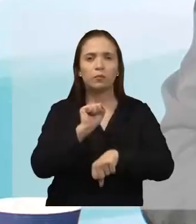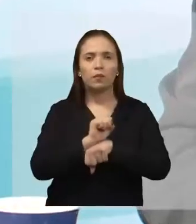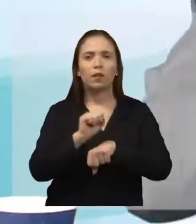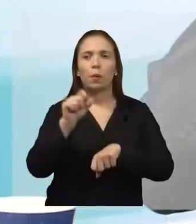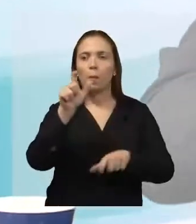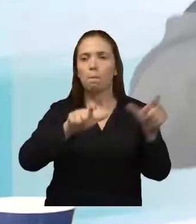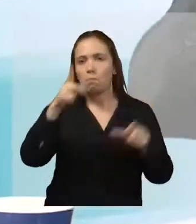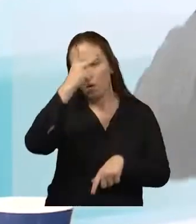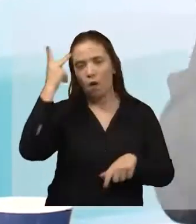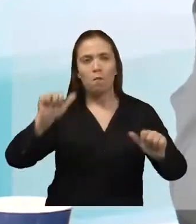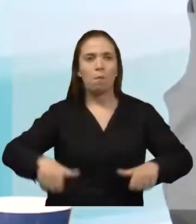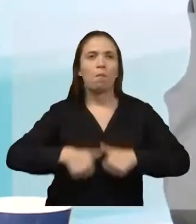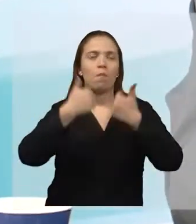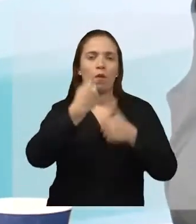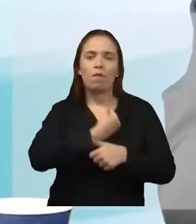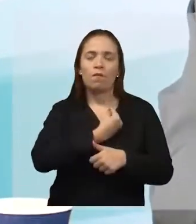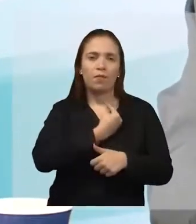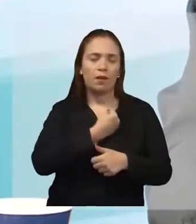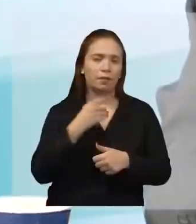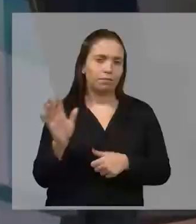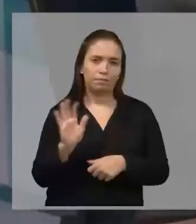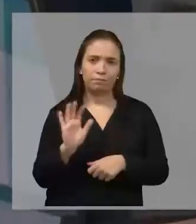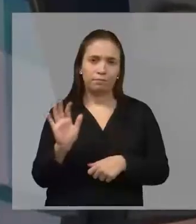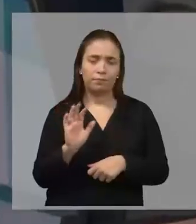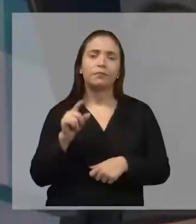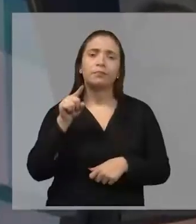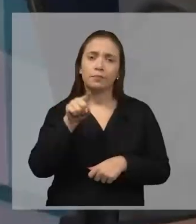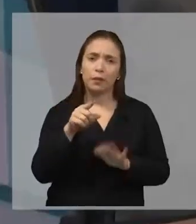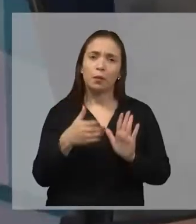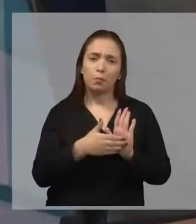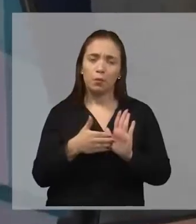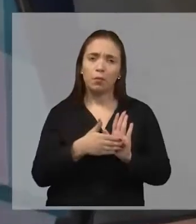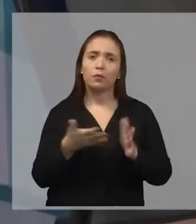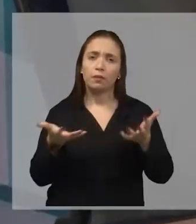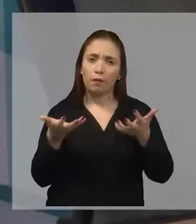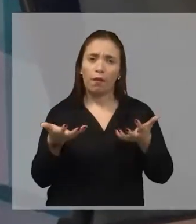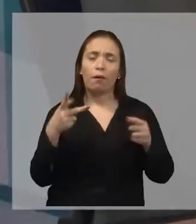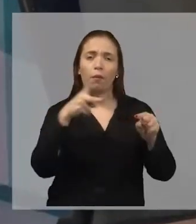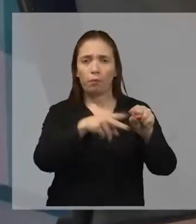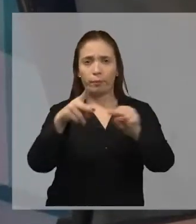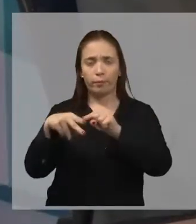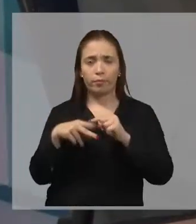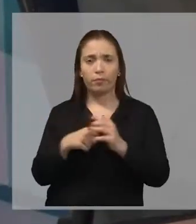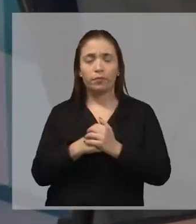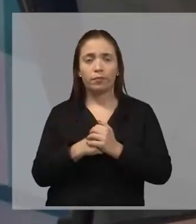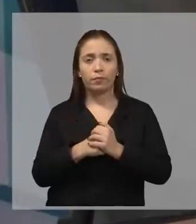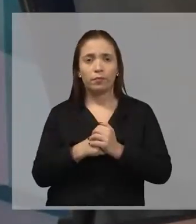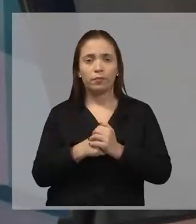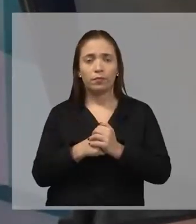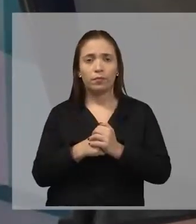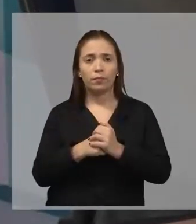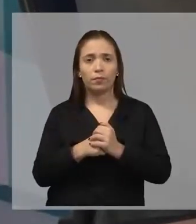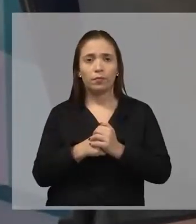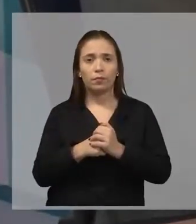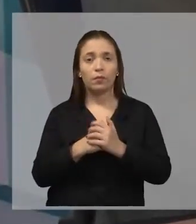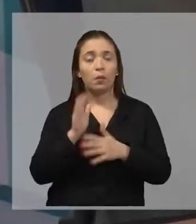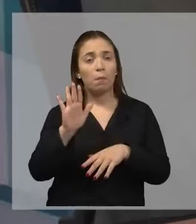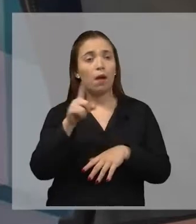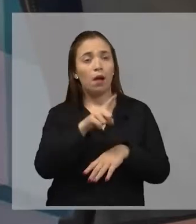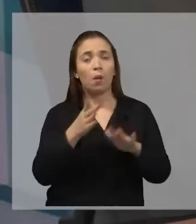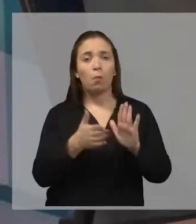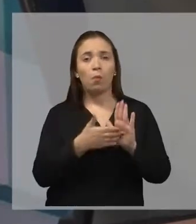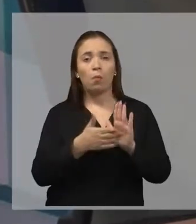tirando um recurso fabuloso aí, em termos monetários, para transferir para o setor privado, é isso que a gente vai fazer, para a administração do setor